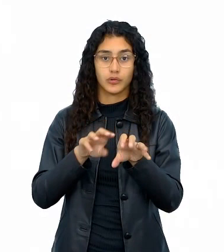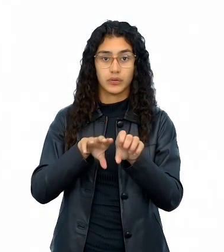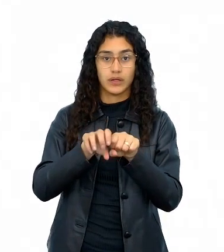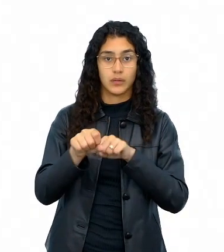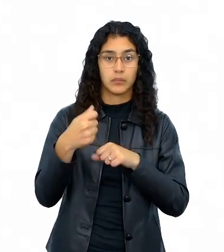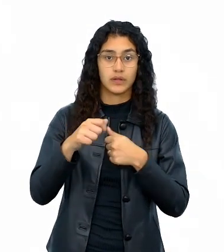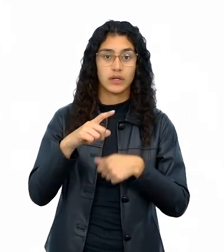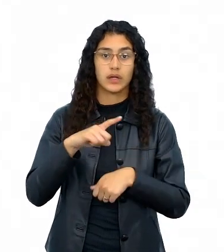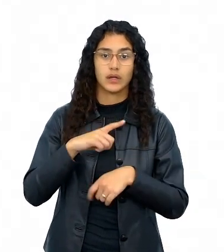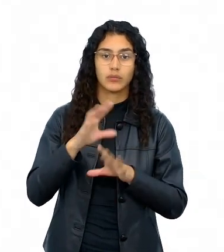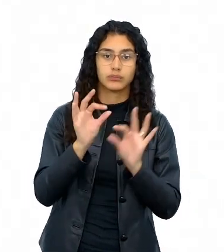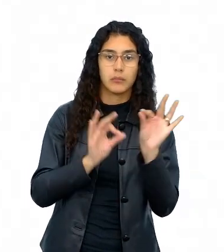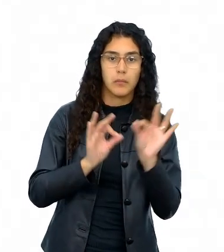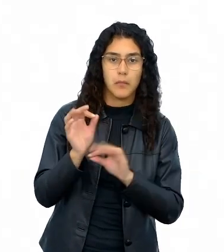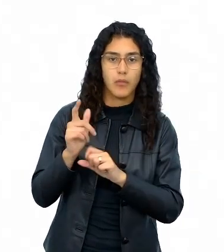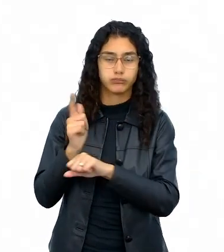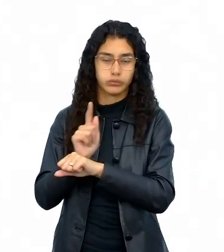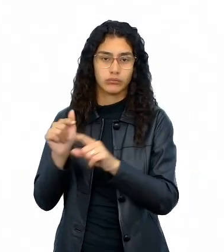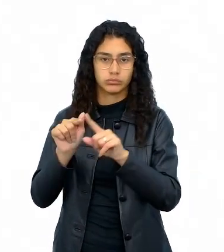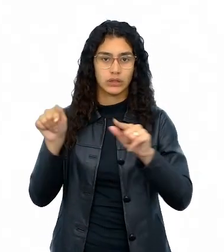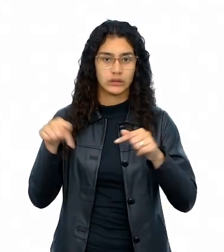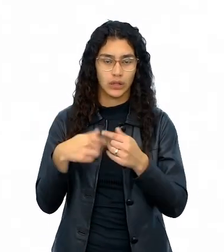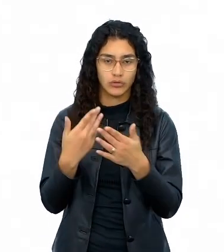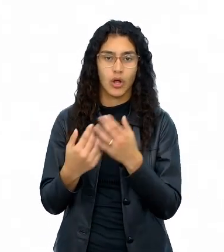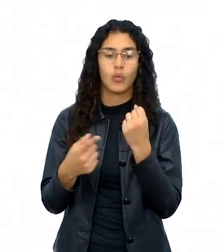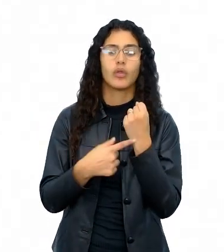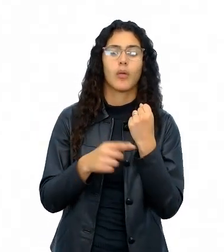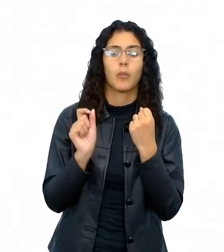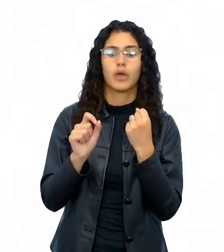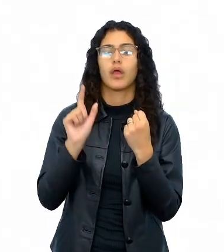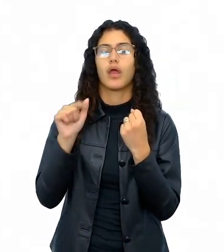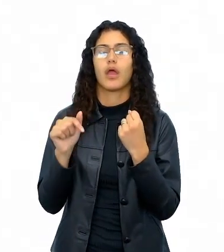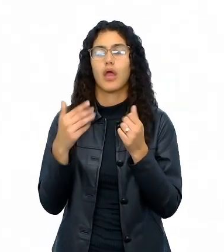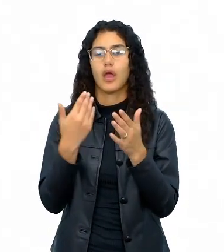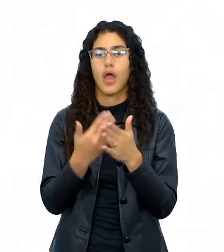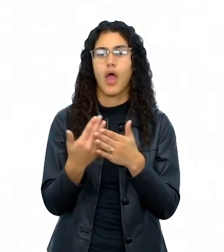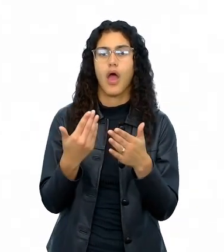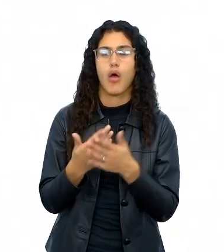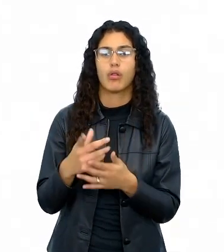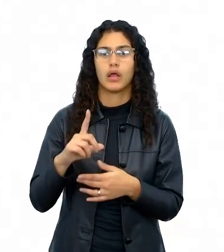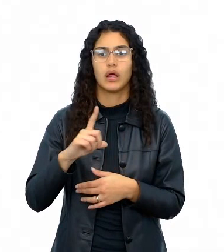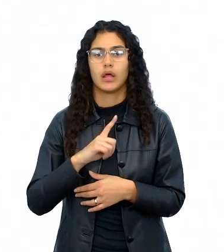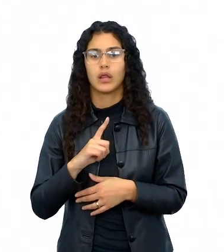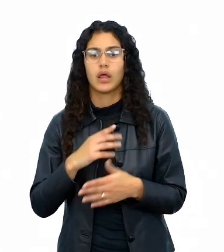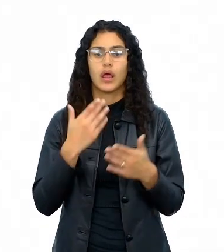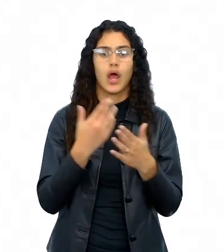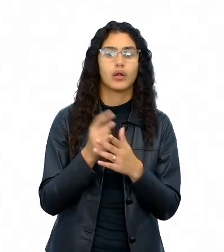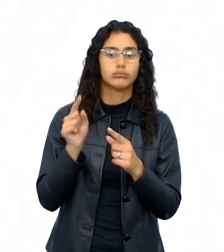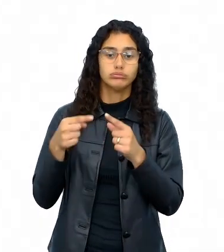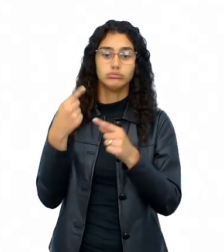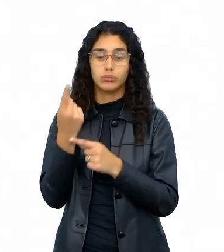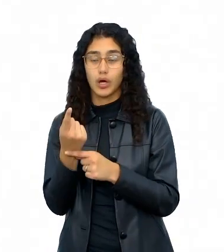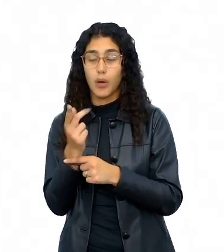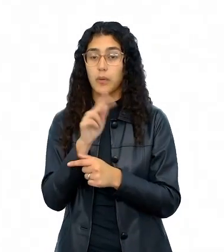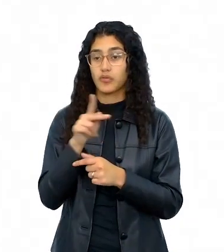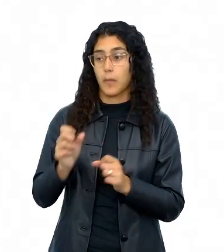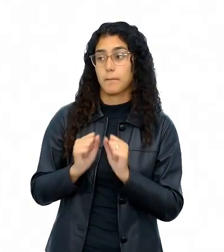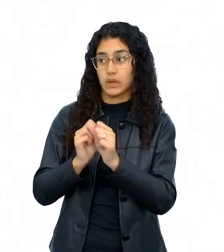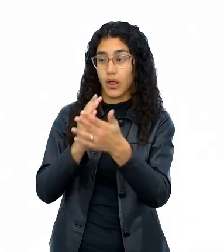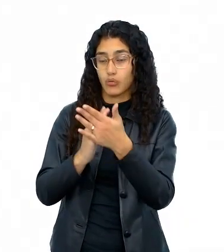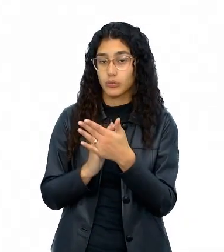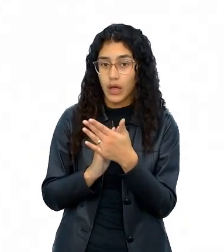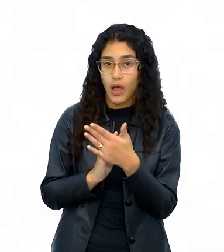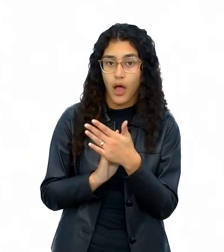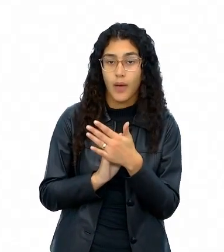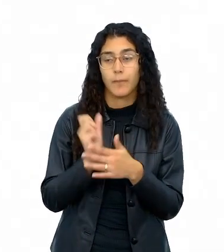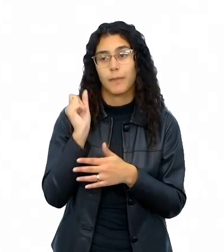ter a gestão de sala de aula. O tempo, quem é a aula que vem antes, quem é a aula que vem depois, será que esse professor vai poder me